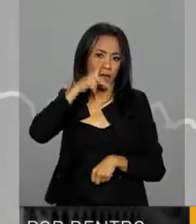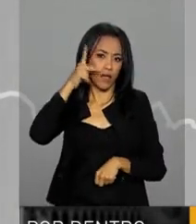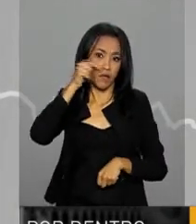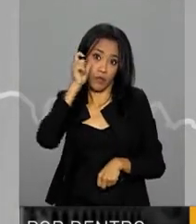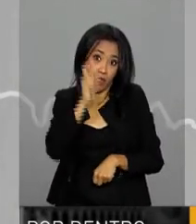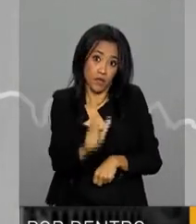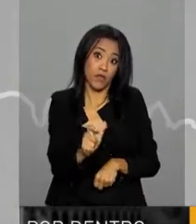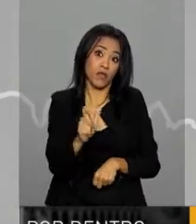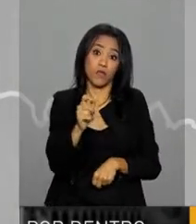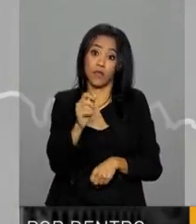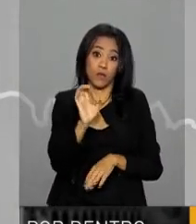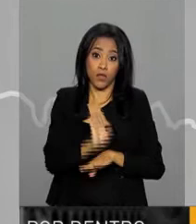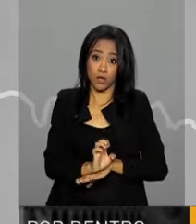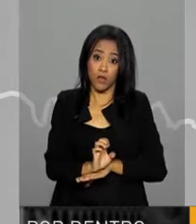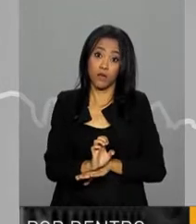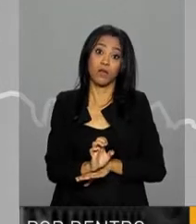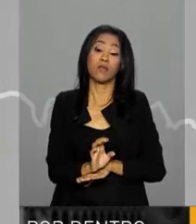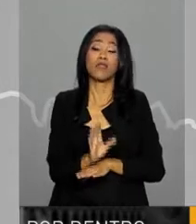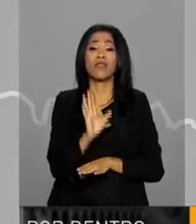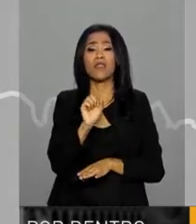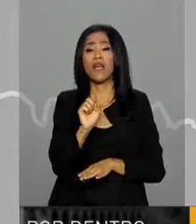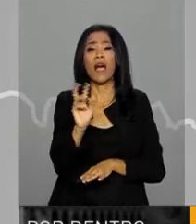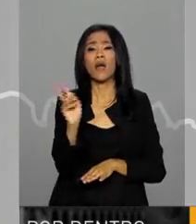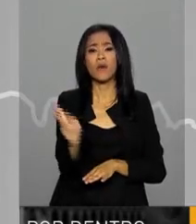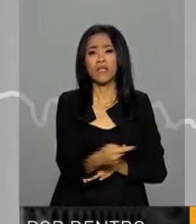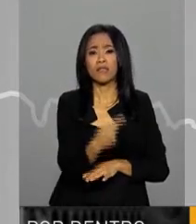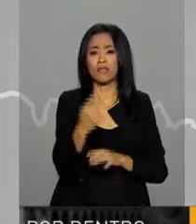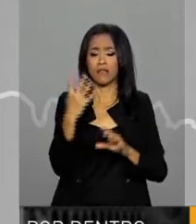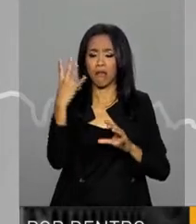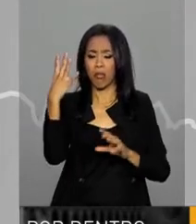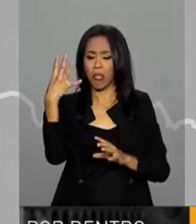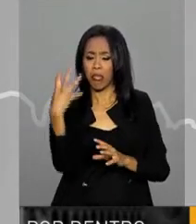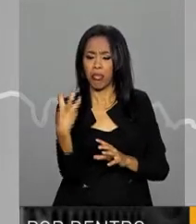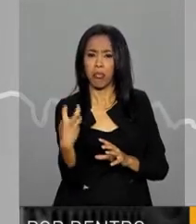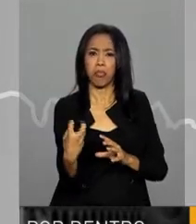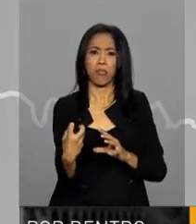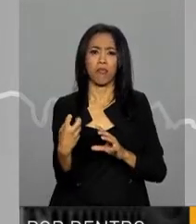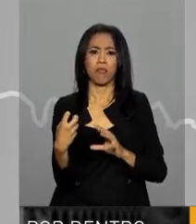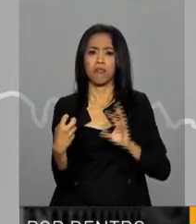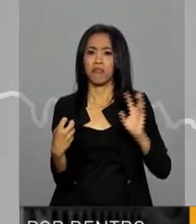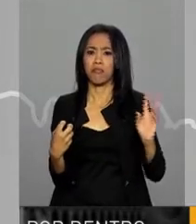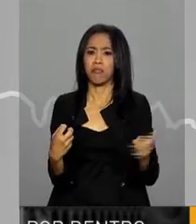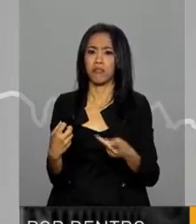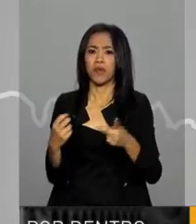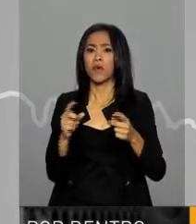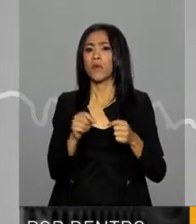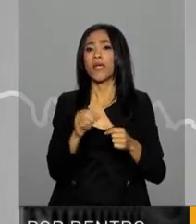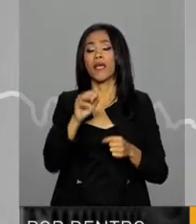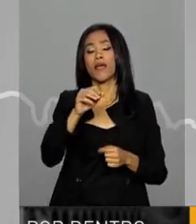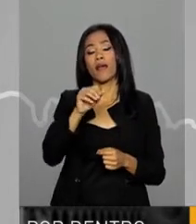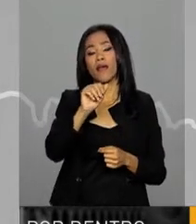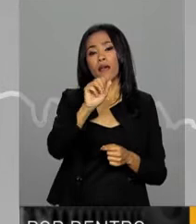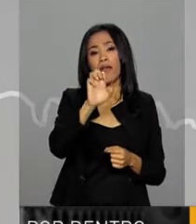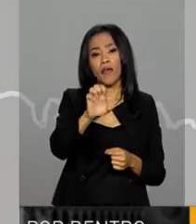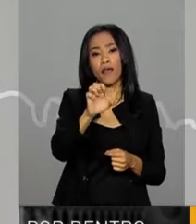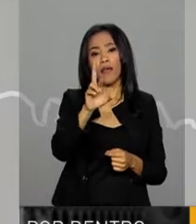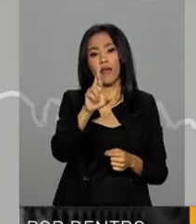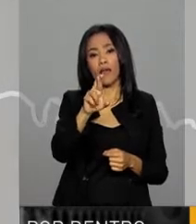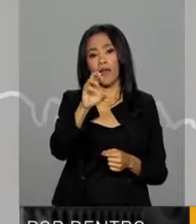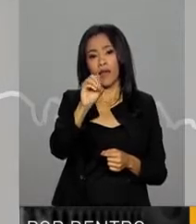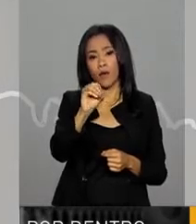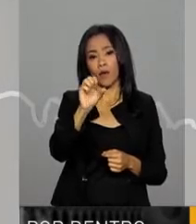pessoa e tá sendo degradado a cada momento processo acelerado de um cão e até agora políticas locais